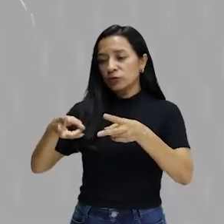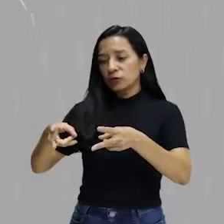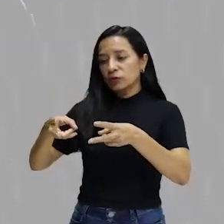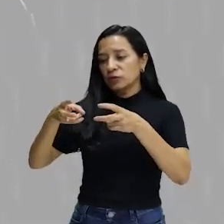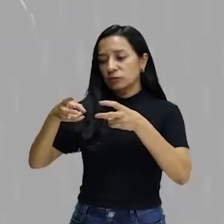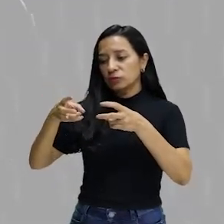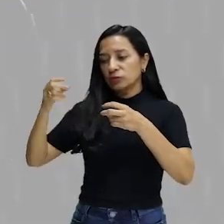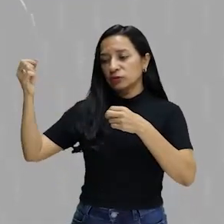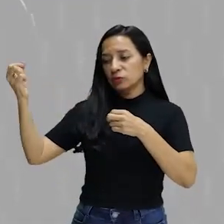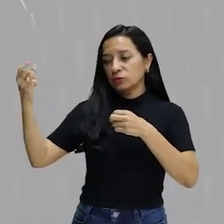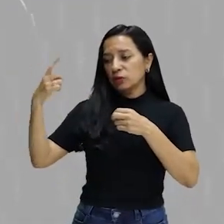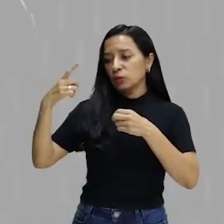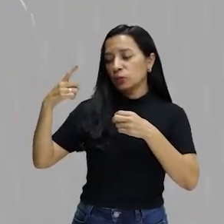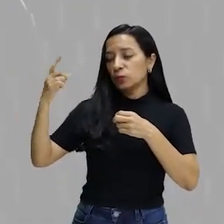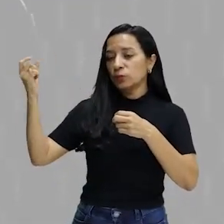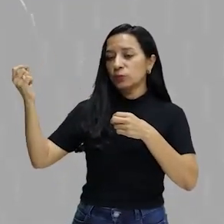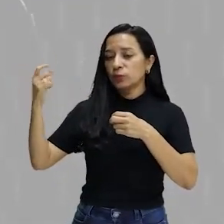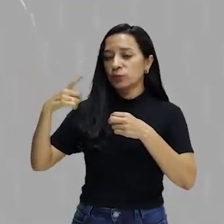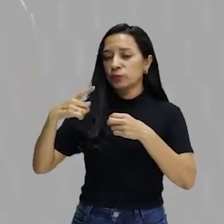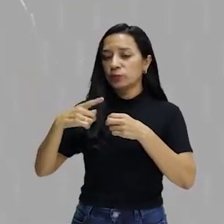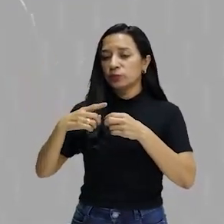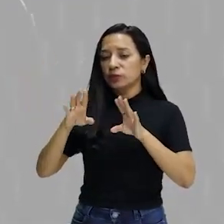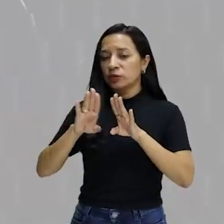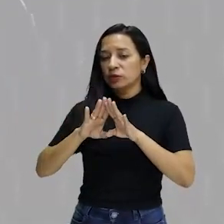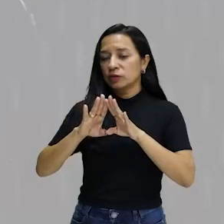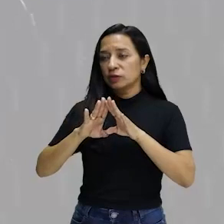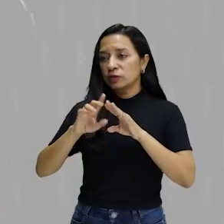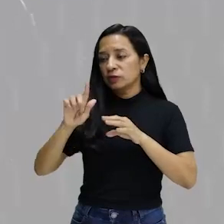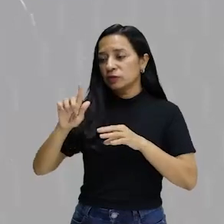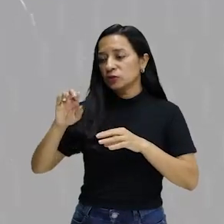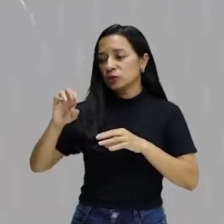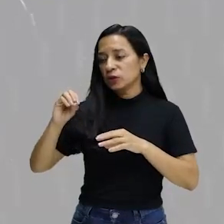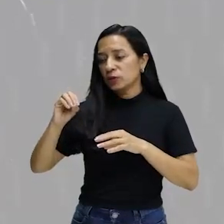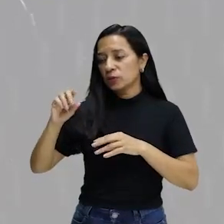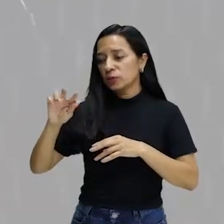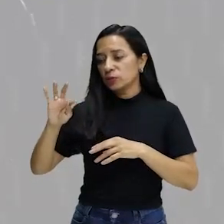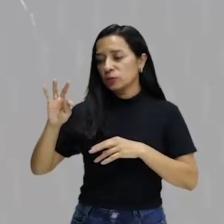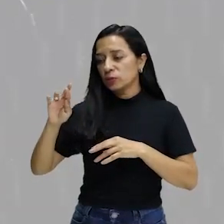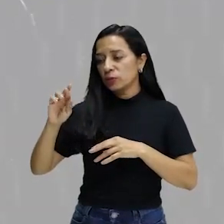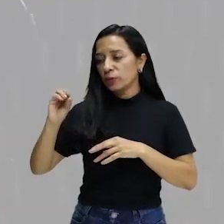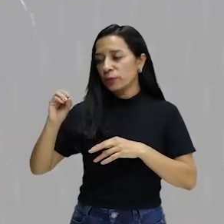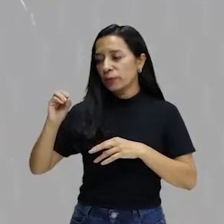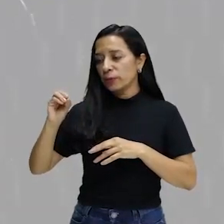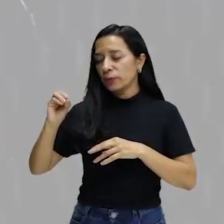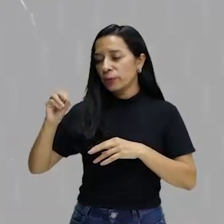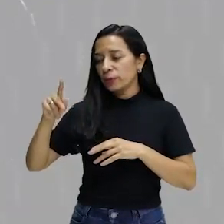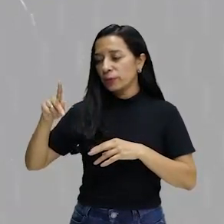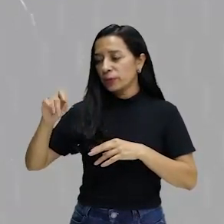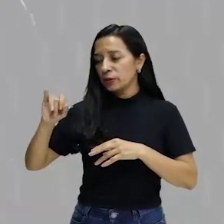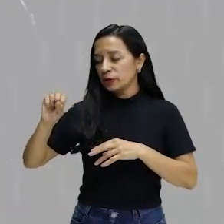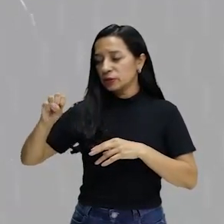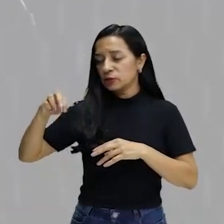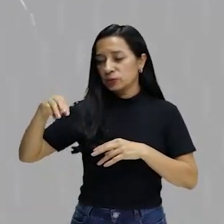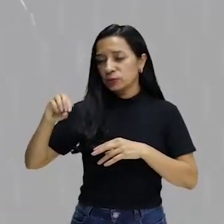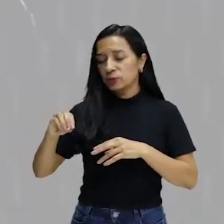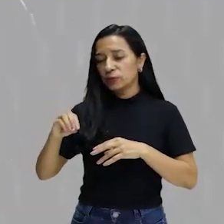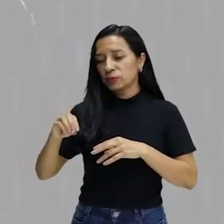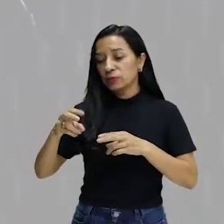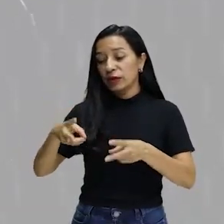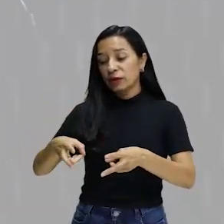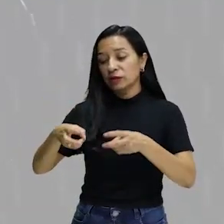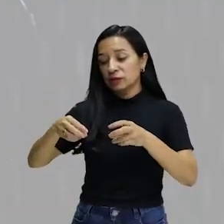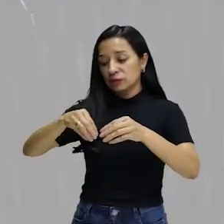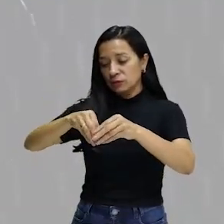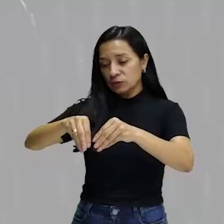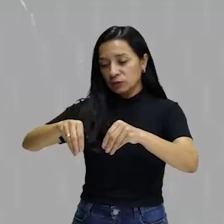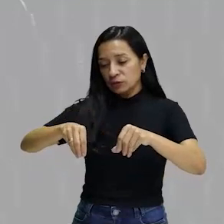atração à luz, e existe o geotropismo, a atração a terra, né? Porque o termo geo